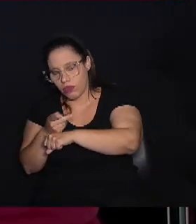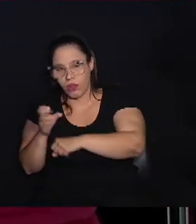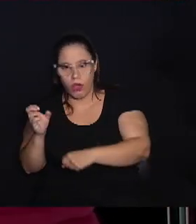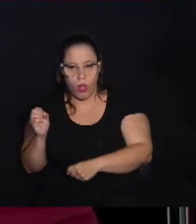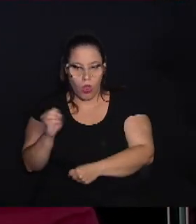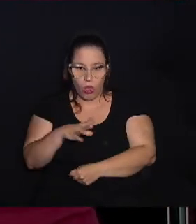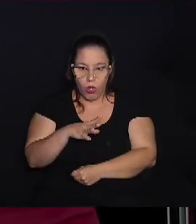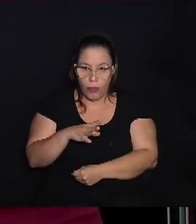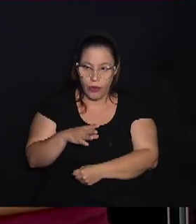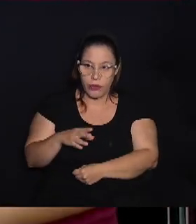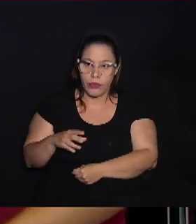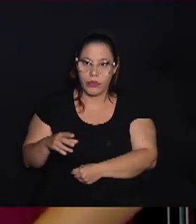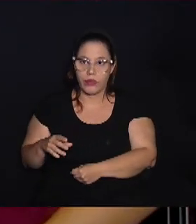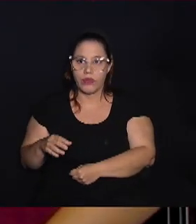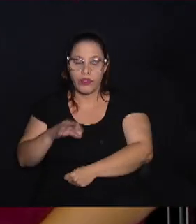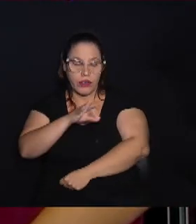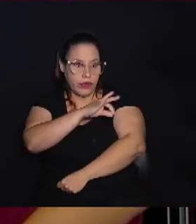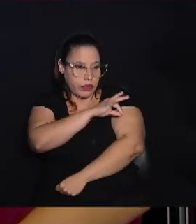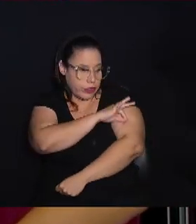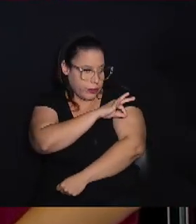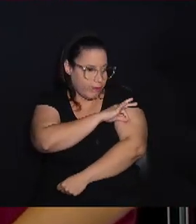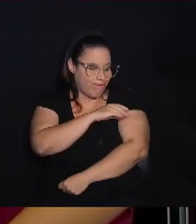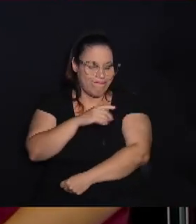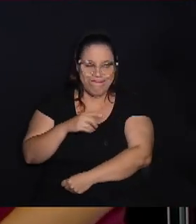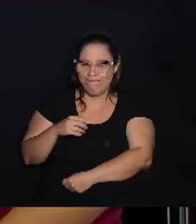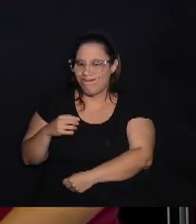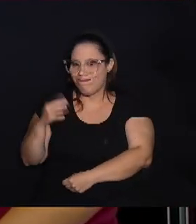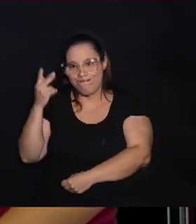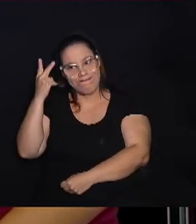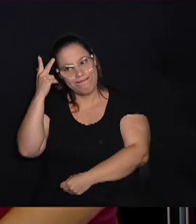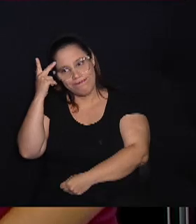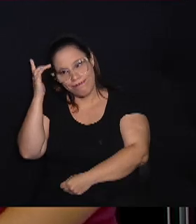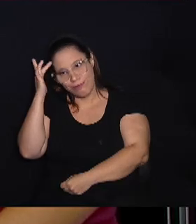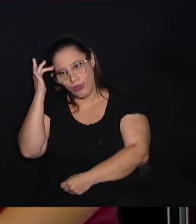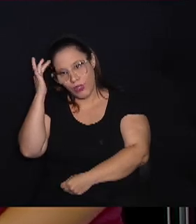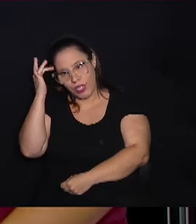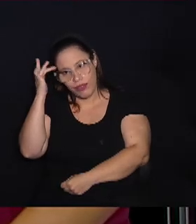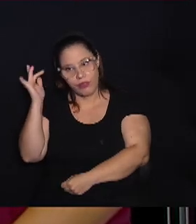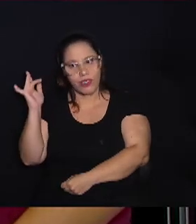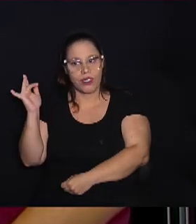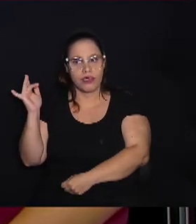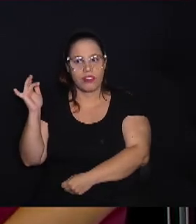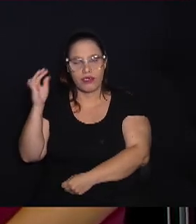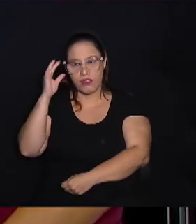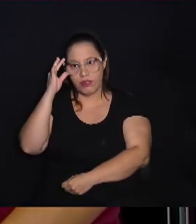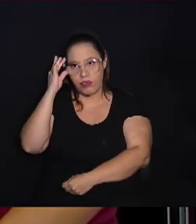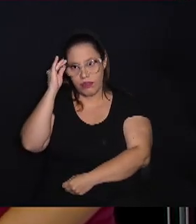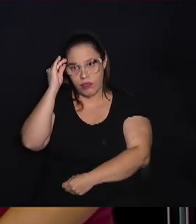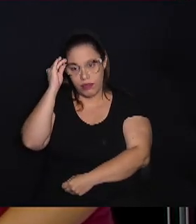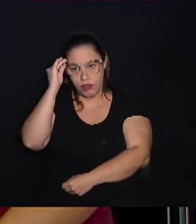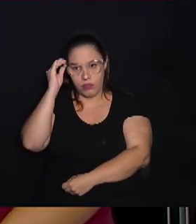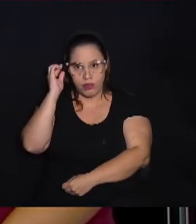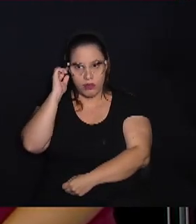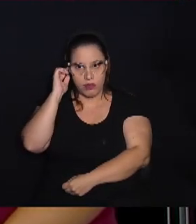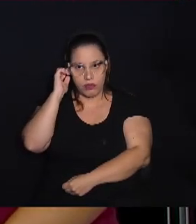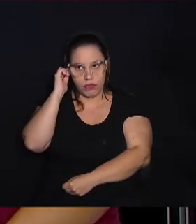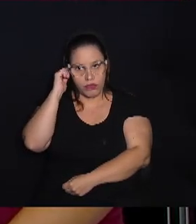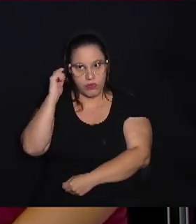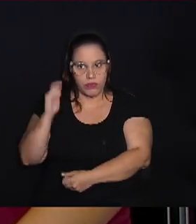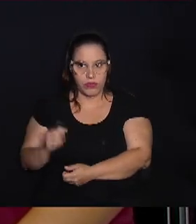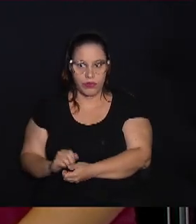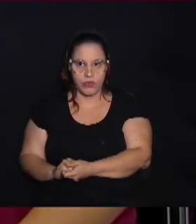patrocínios, contato com prefeituras. Não é fácil, é bem instável. Mas a gente está, a ideia coletiva pelo menos, né? A gente